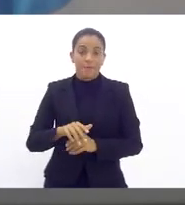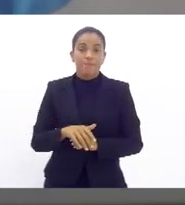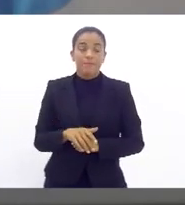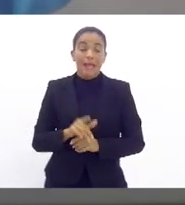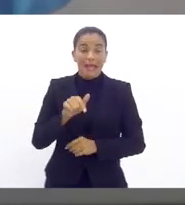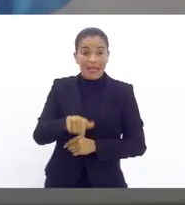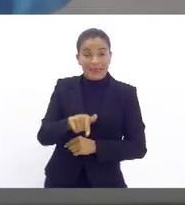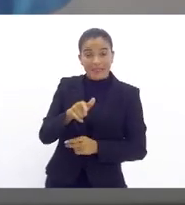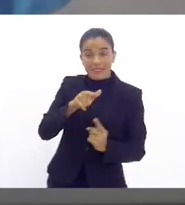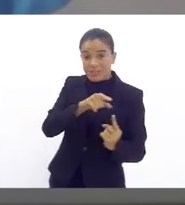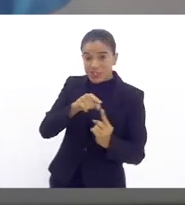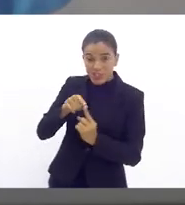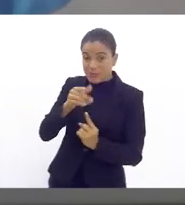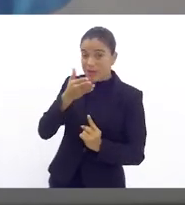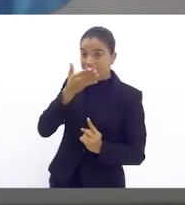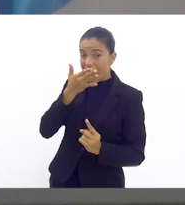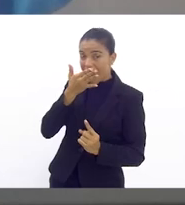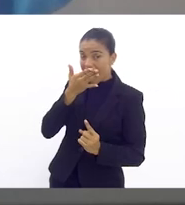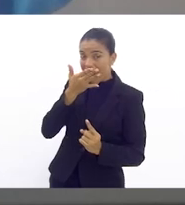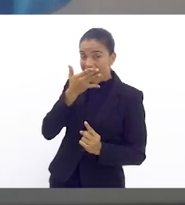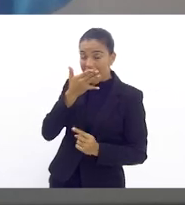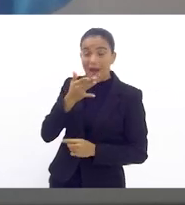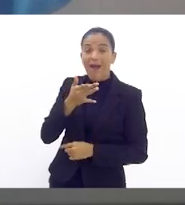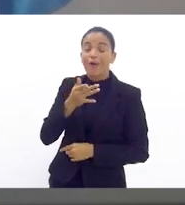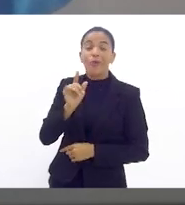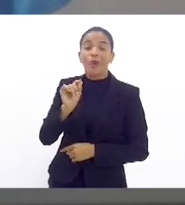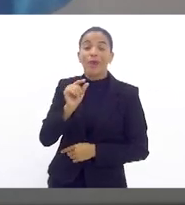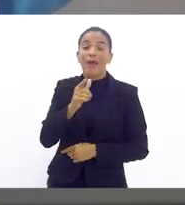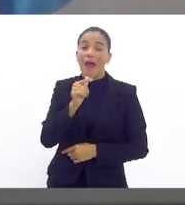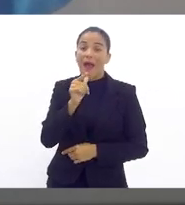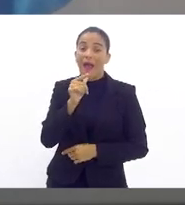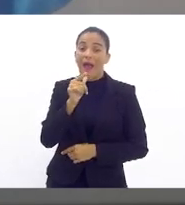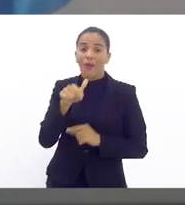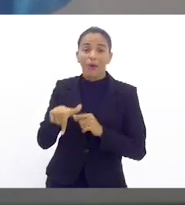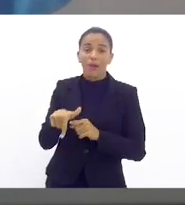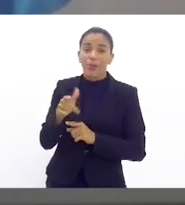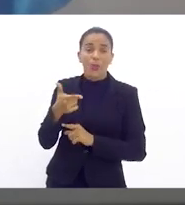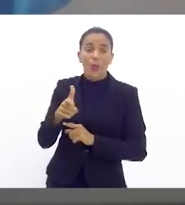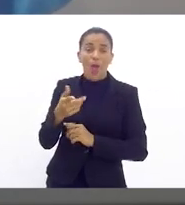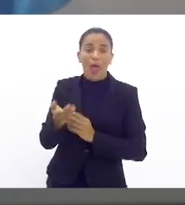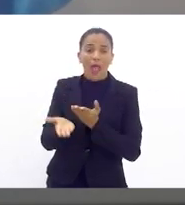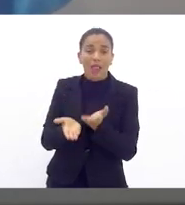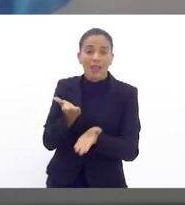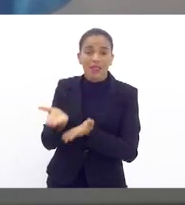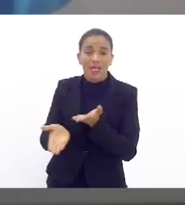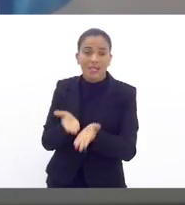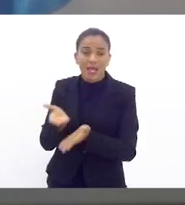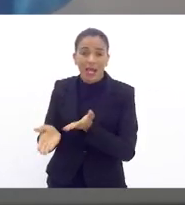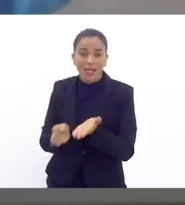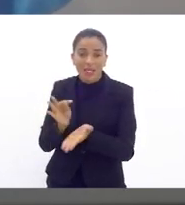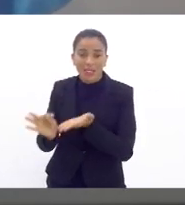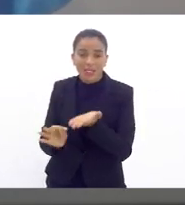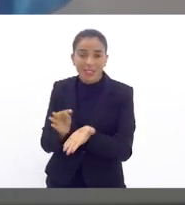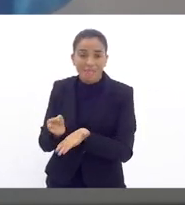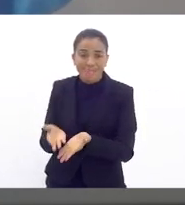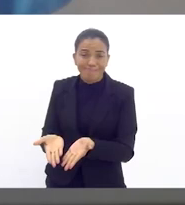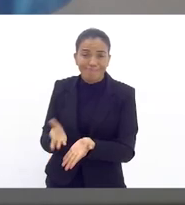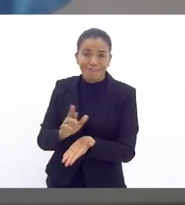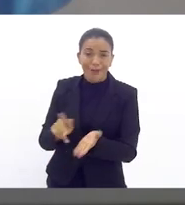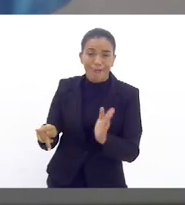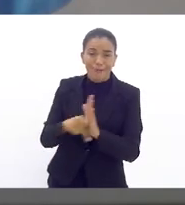essa água não é, na maioria dos casos, nem água tratada pelo sistema do Guandu, que indica que provavelmente não é